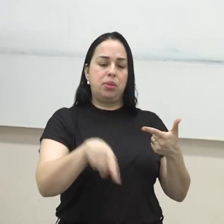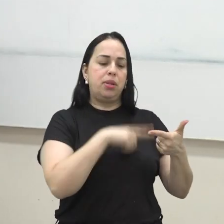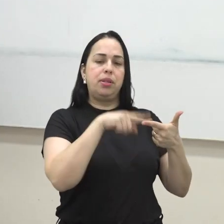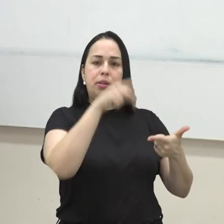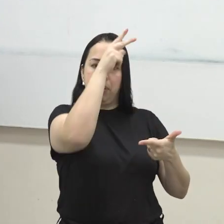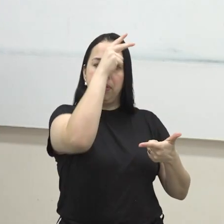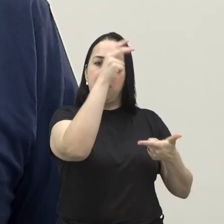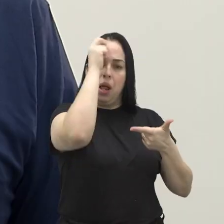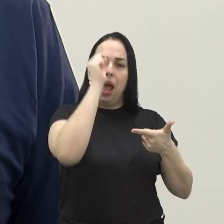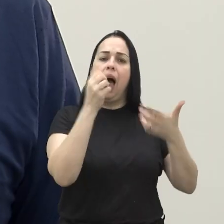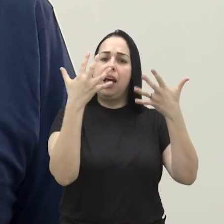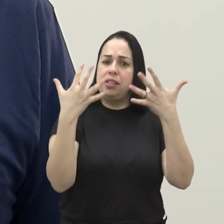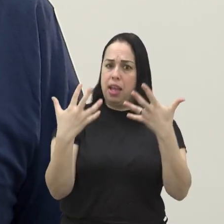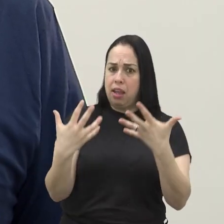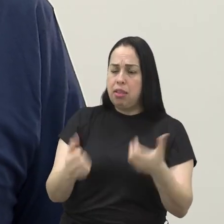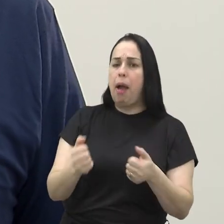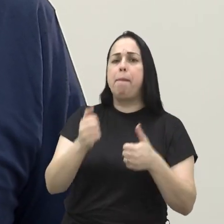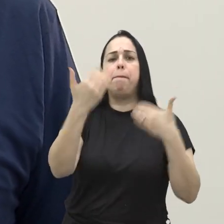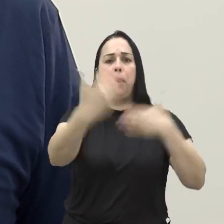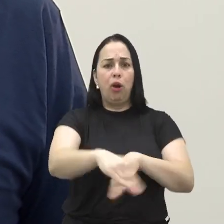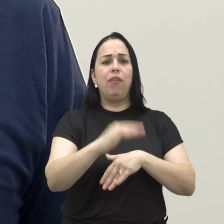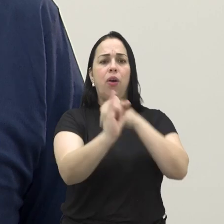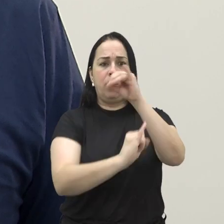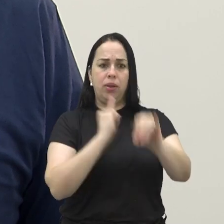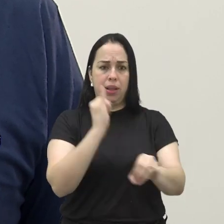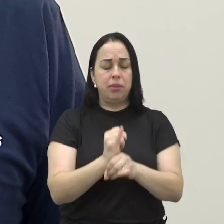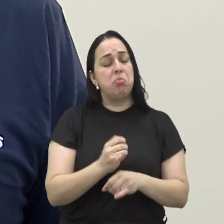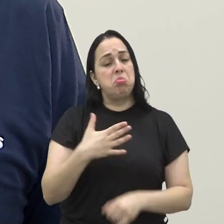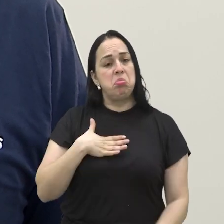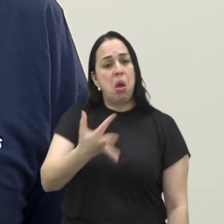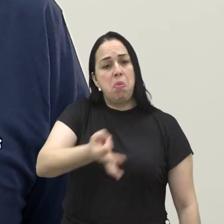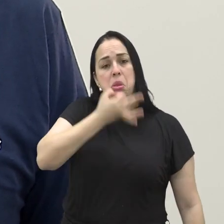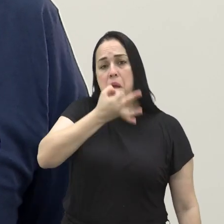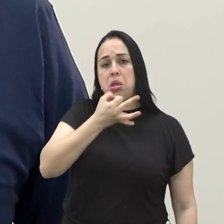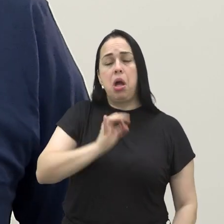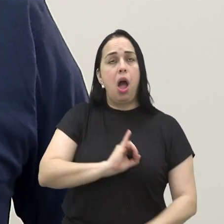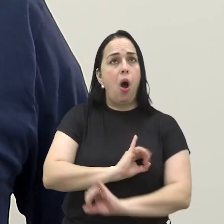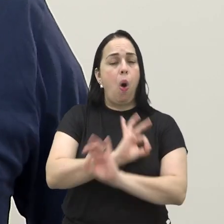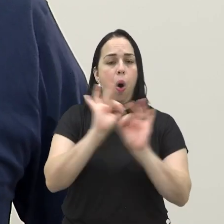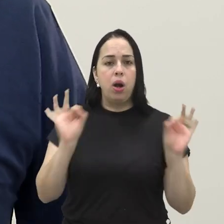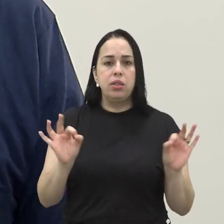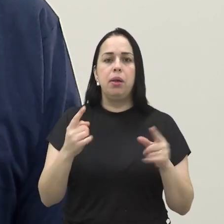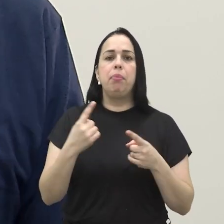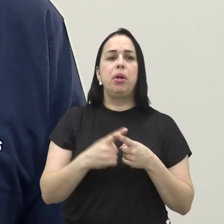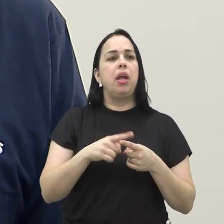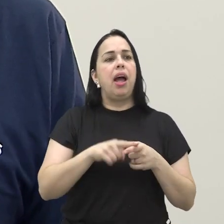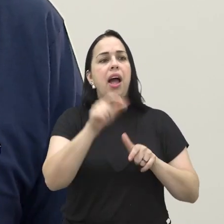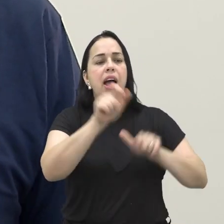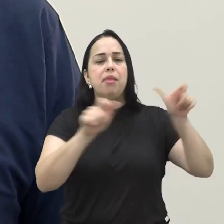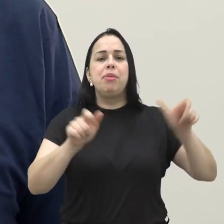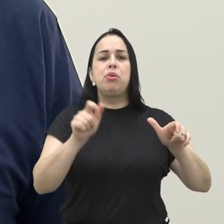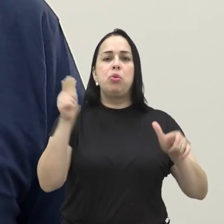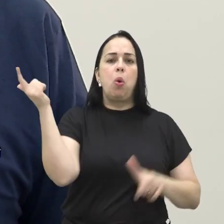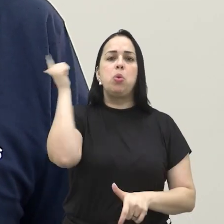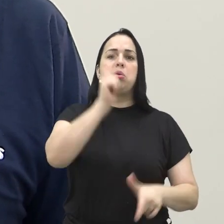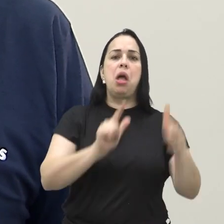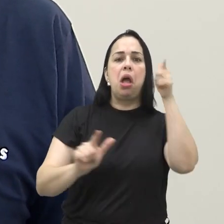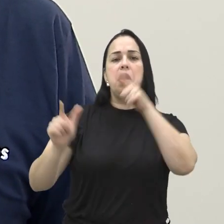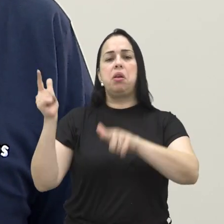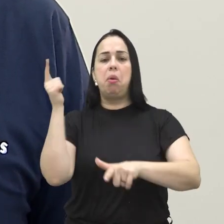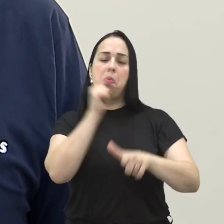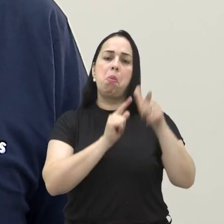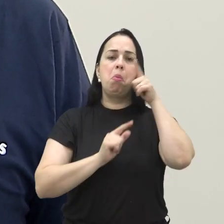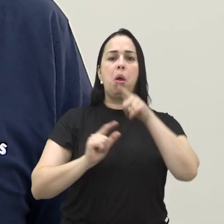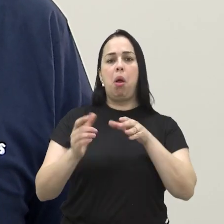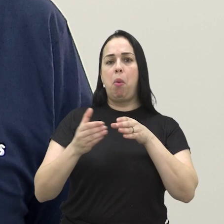estados e municípios. Eu vejo com bons olhos, porque é uma maneira de você incluir mais pessoas para fazer um concurso